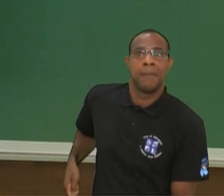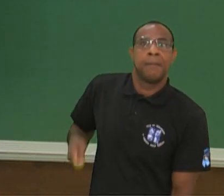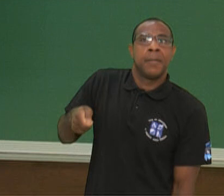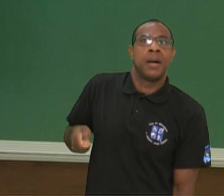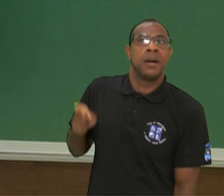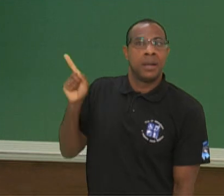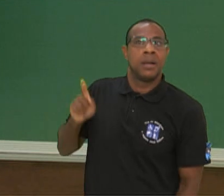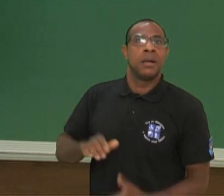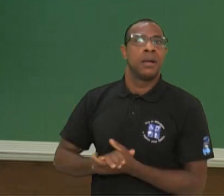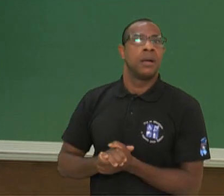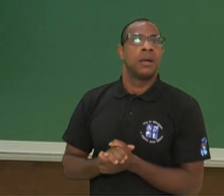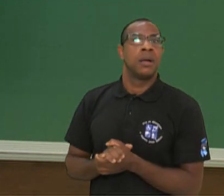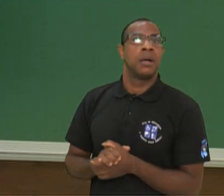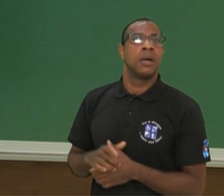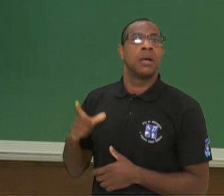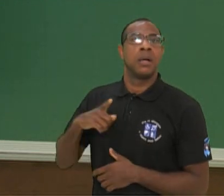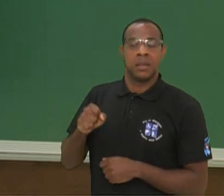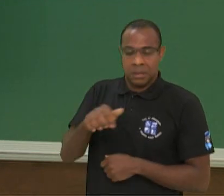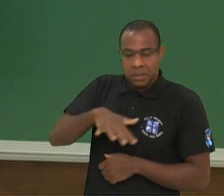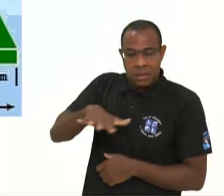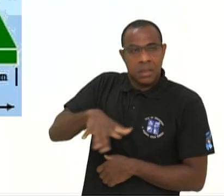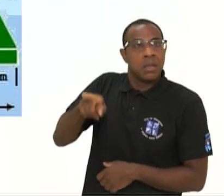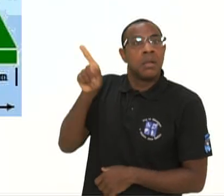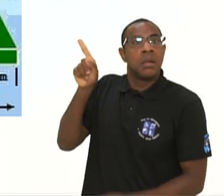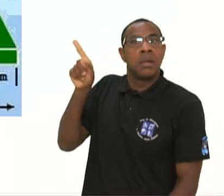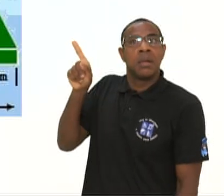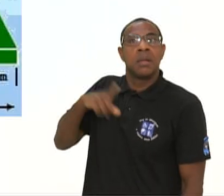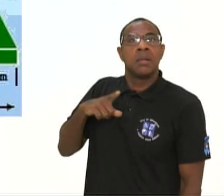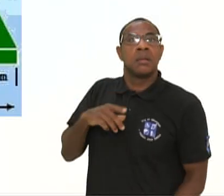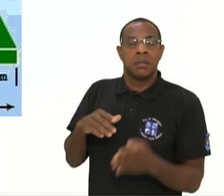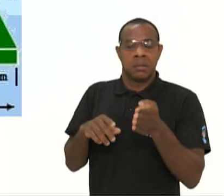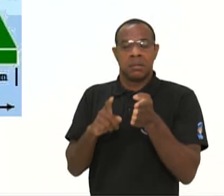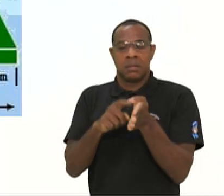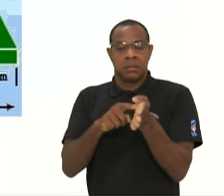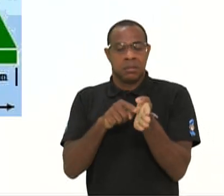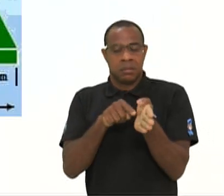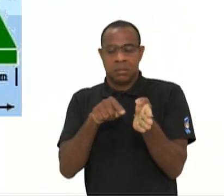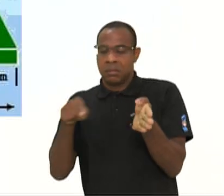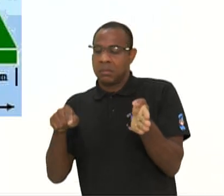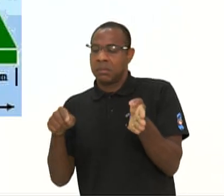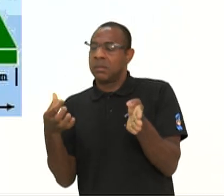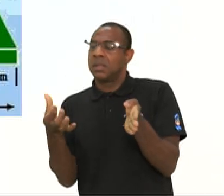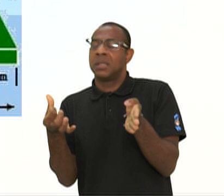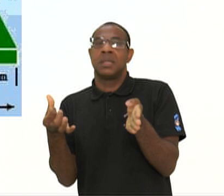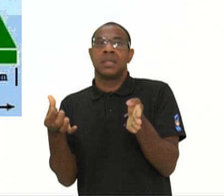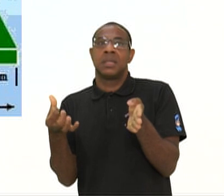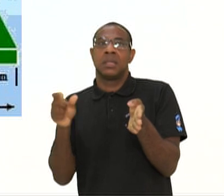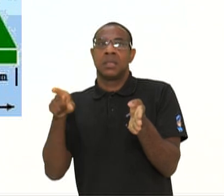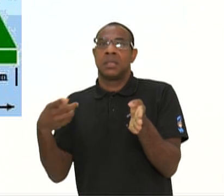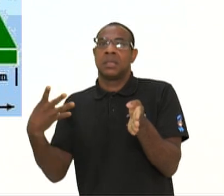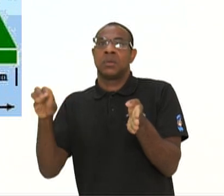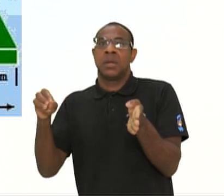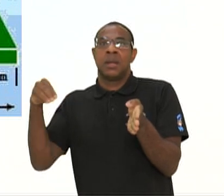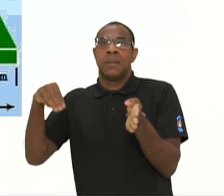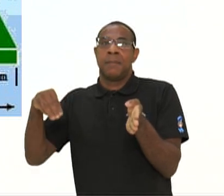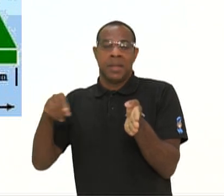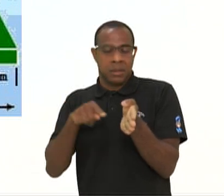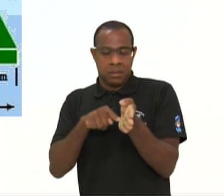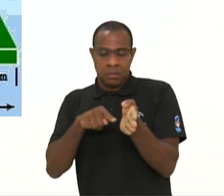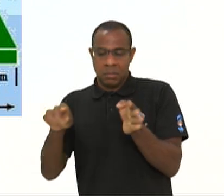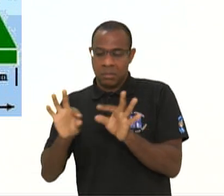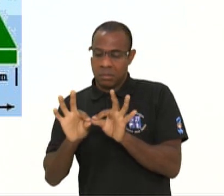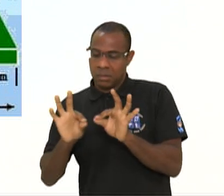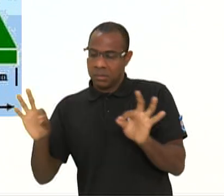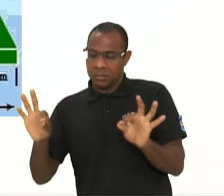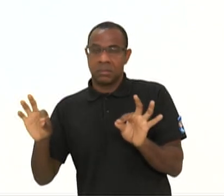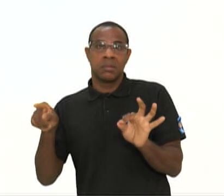tem uma distância a partir da rede de 6,40 metros. Então, as medidas, de maneira